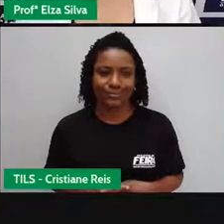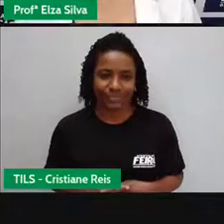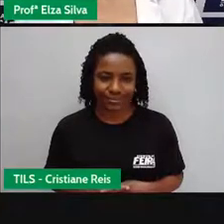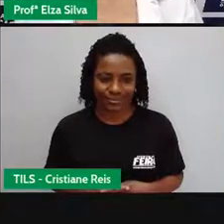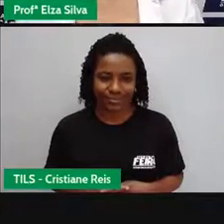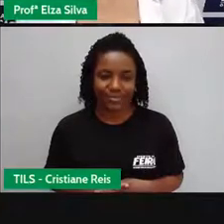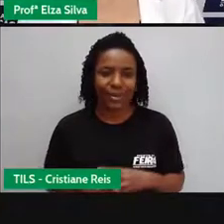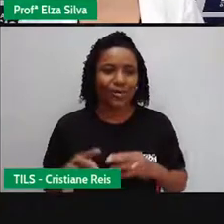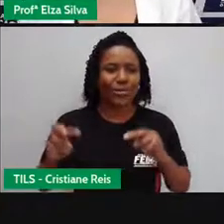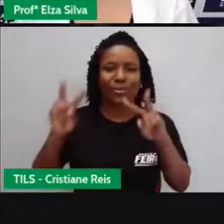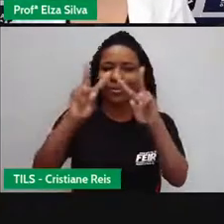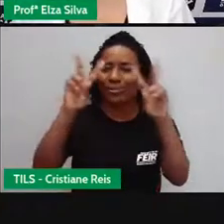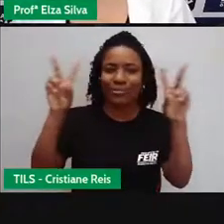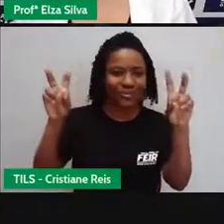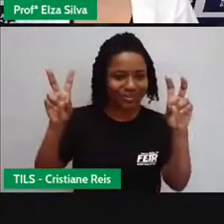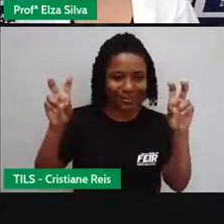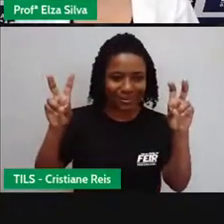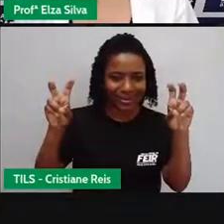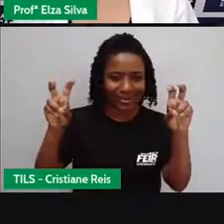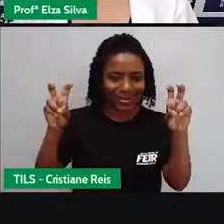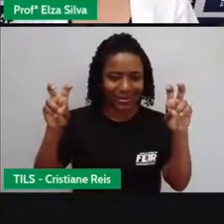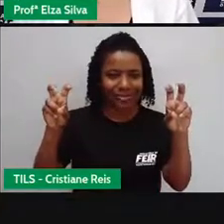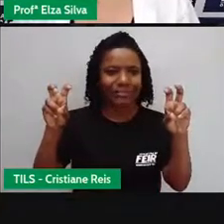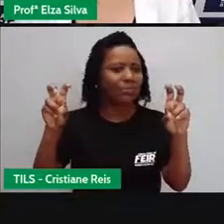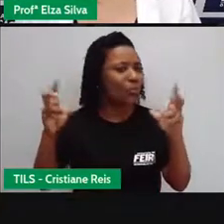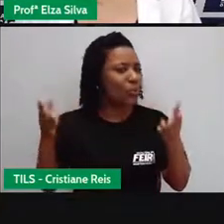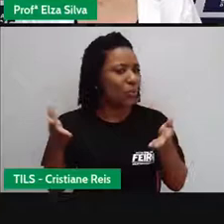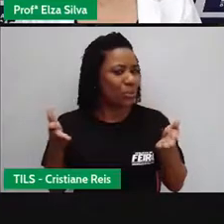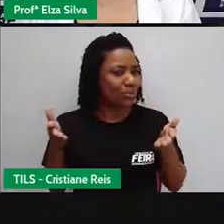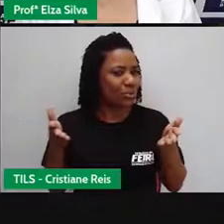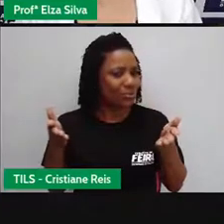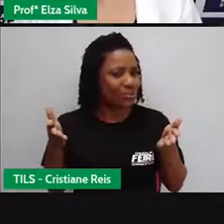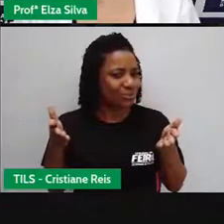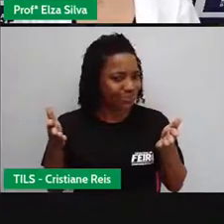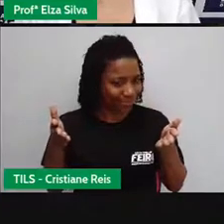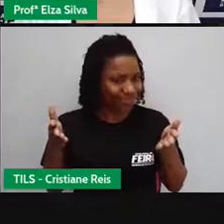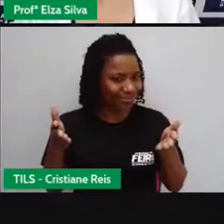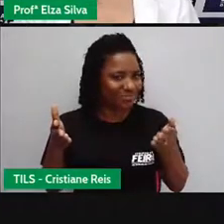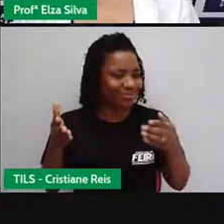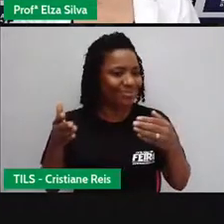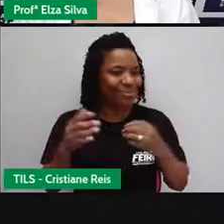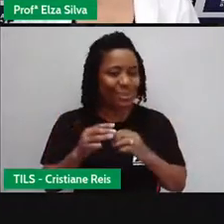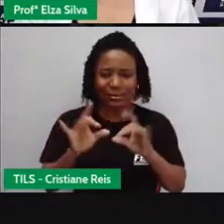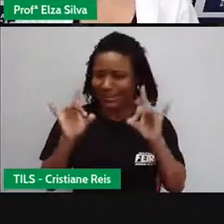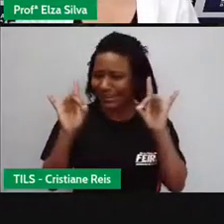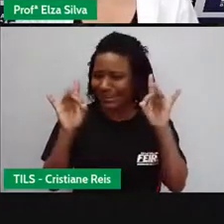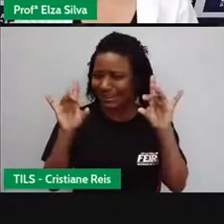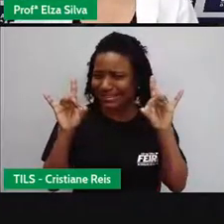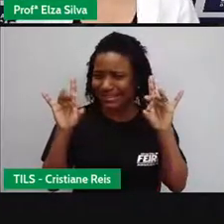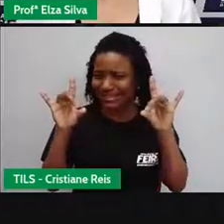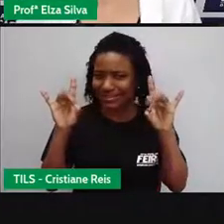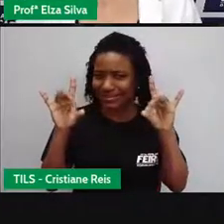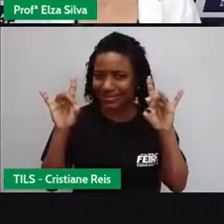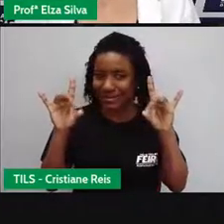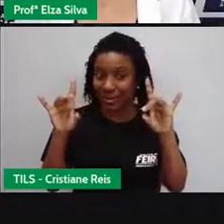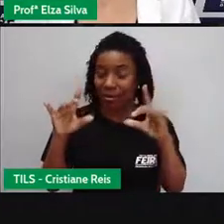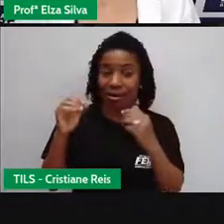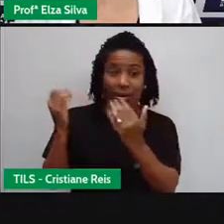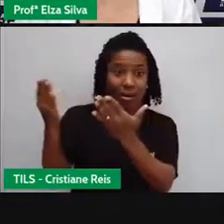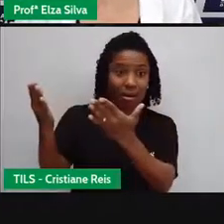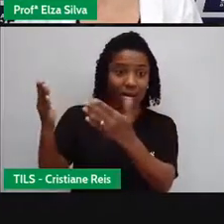O tema de nossa aula de hoje é algo muito especial para os